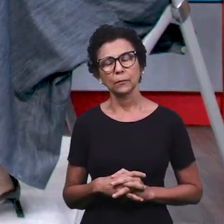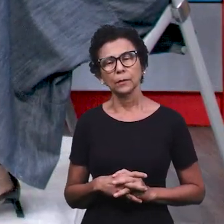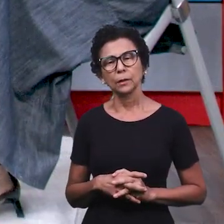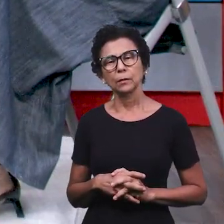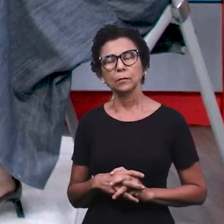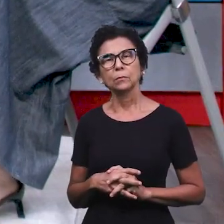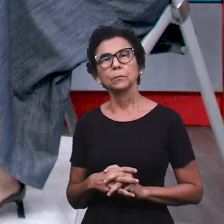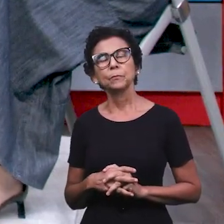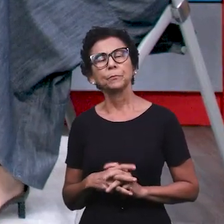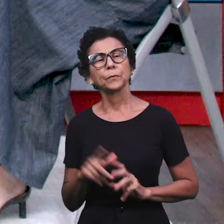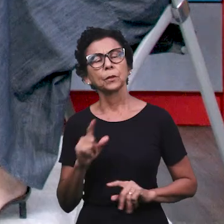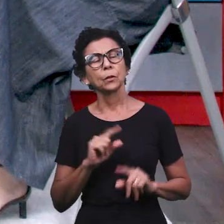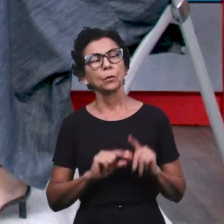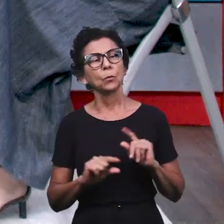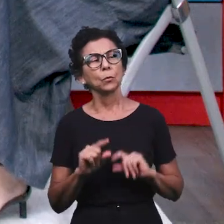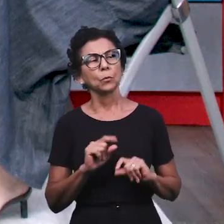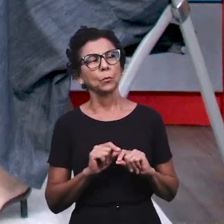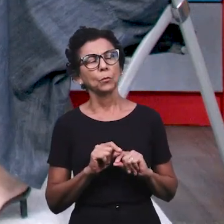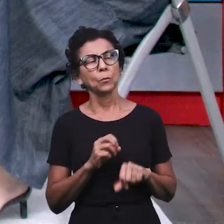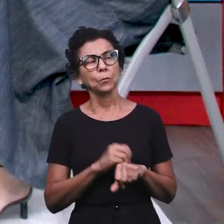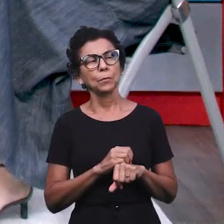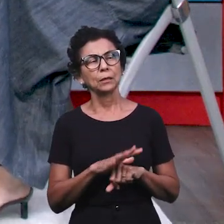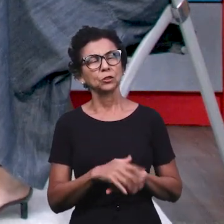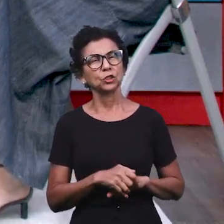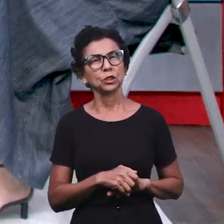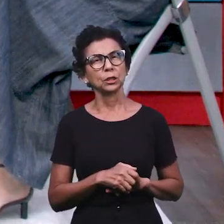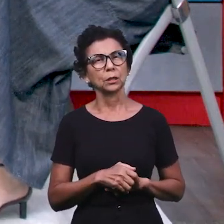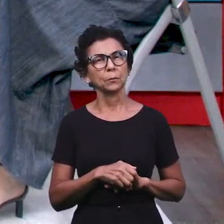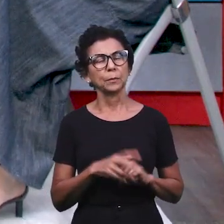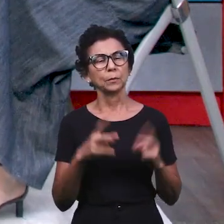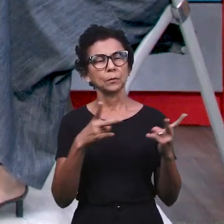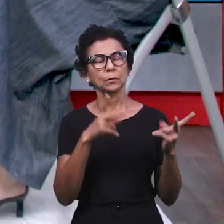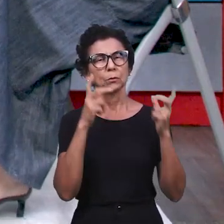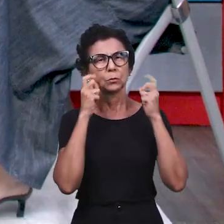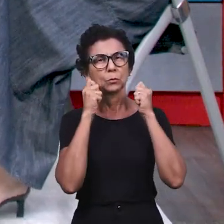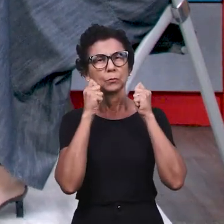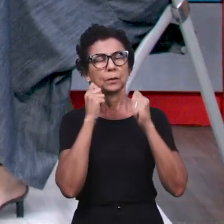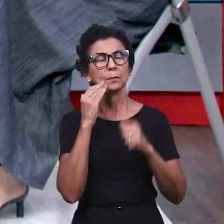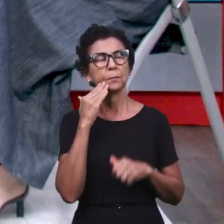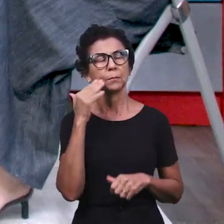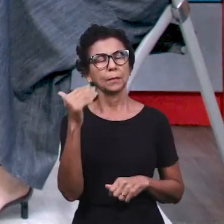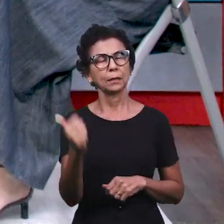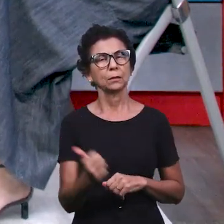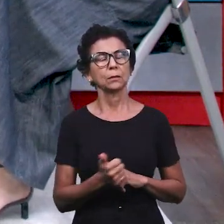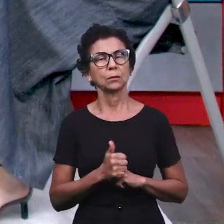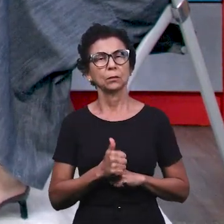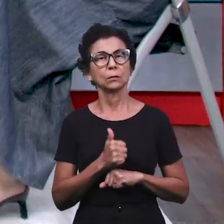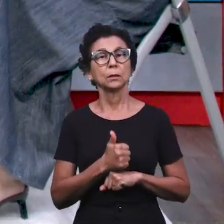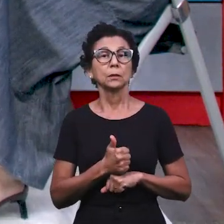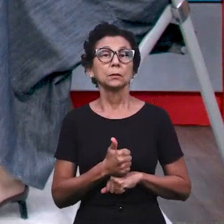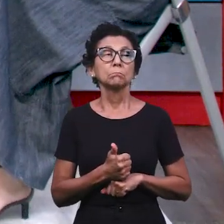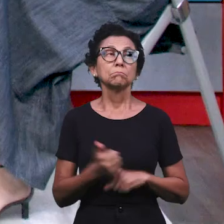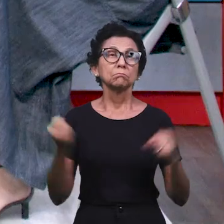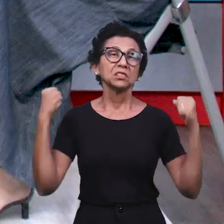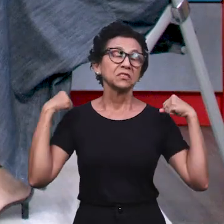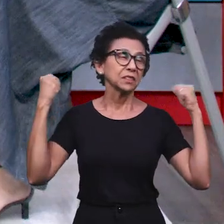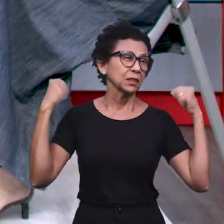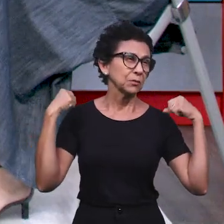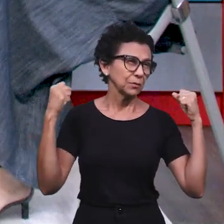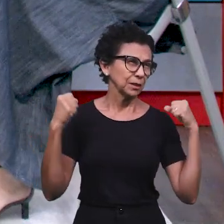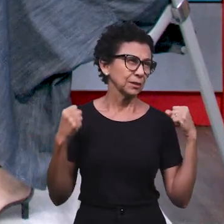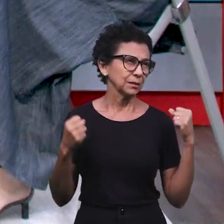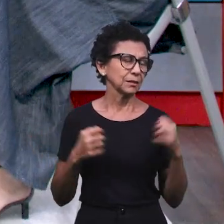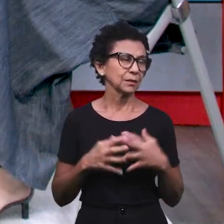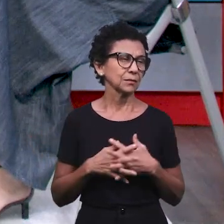a dormir melhor? Tem algumas práticas, o exercício físico, por exemplo, algumas outras medidas que podem nos ajudar